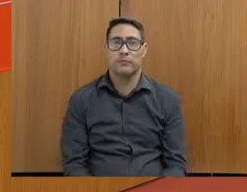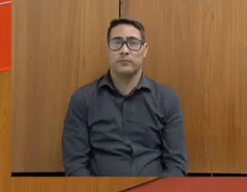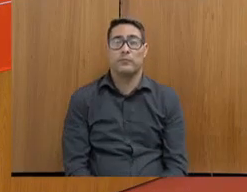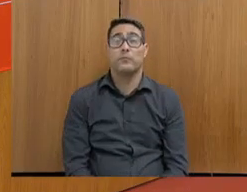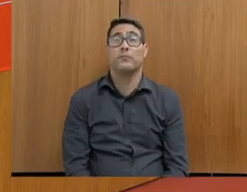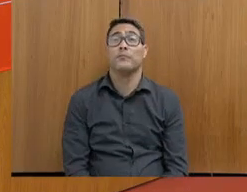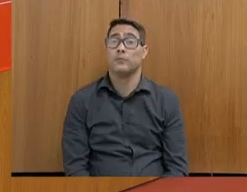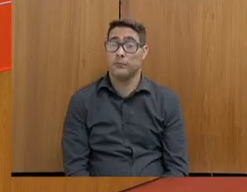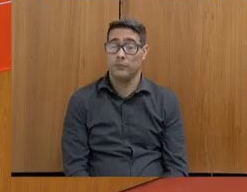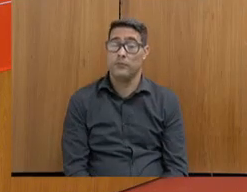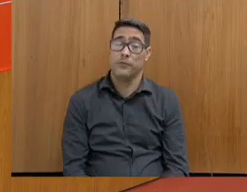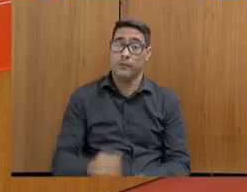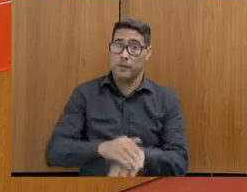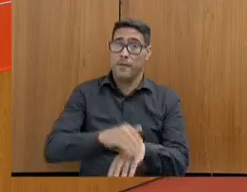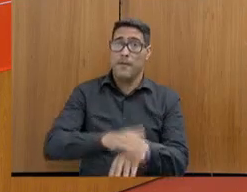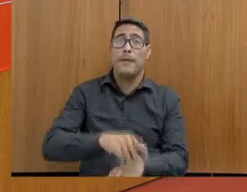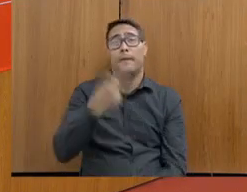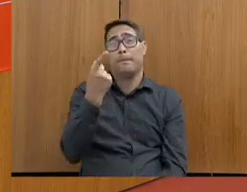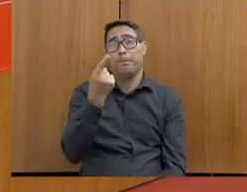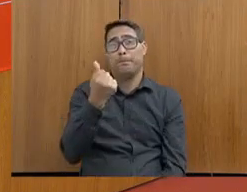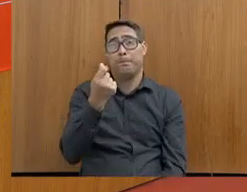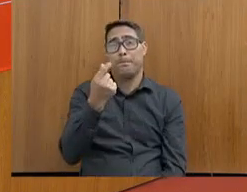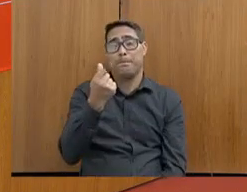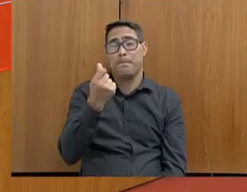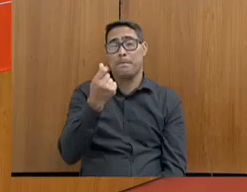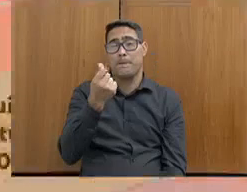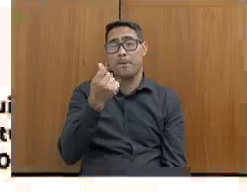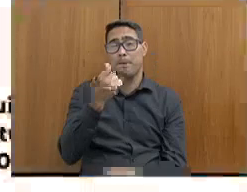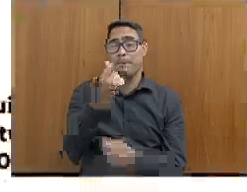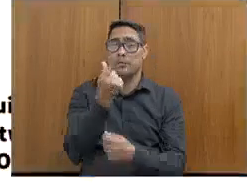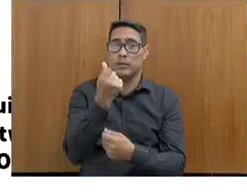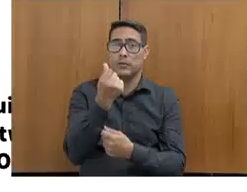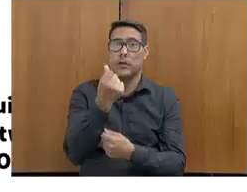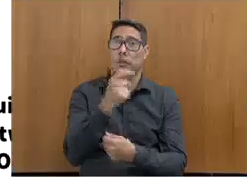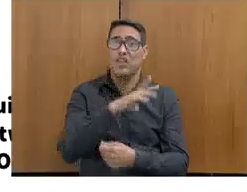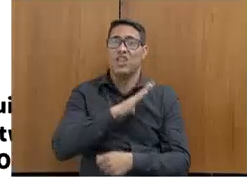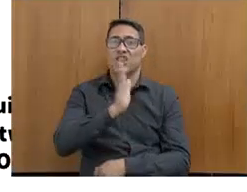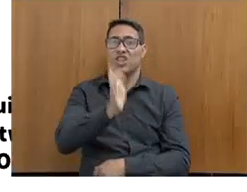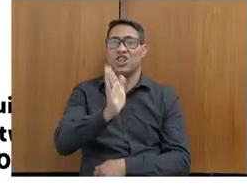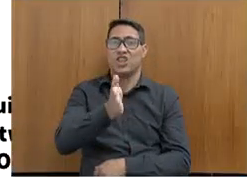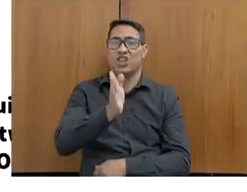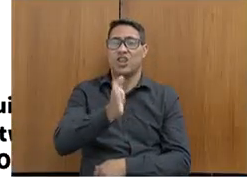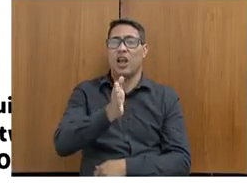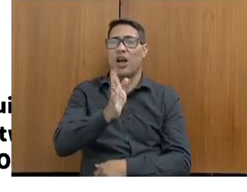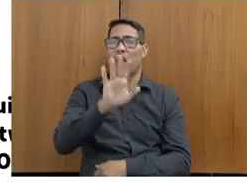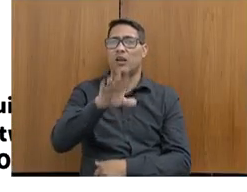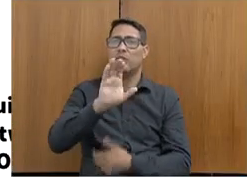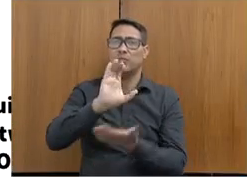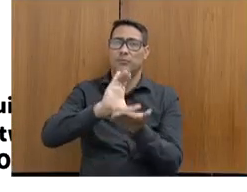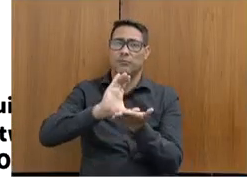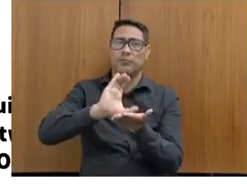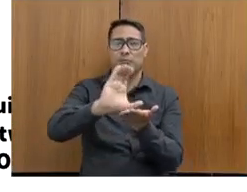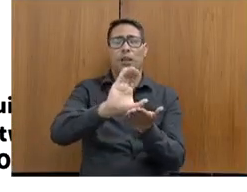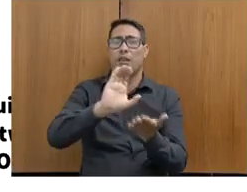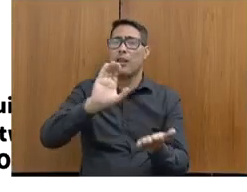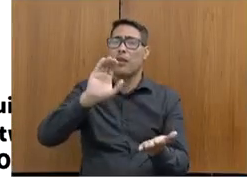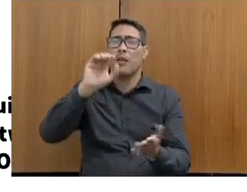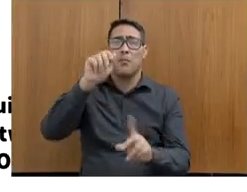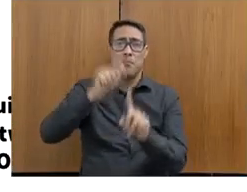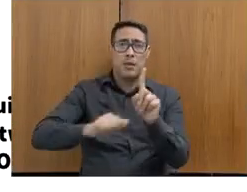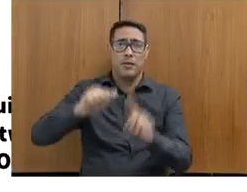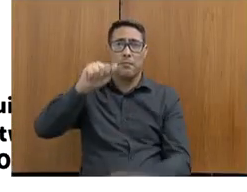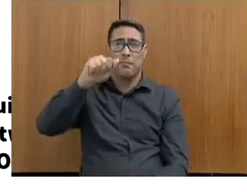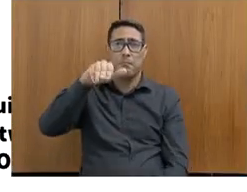em relação aos recursos financeiros né Nós já tivemos empenhados até maio é 108